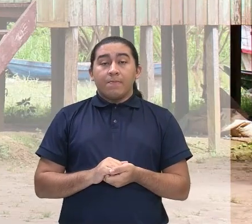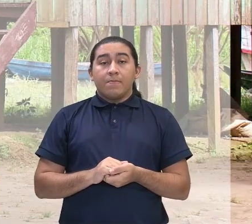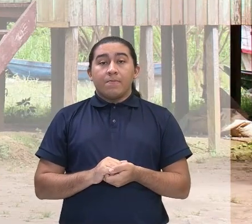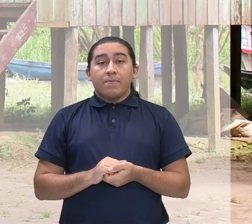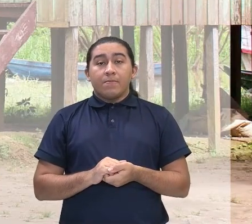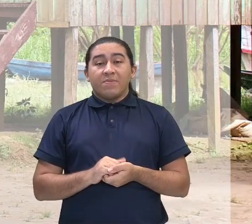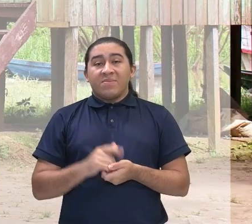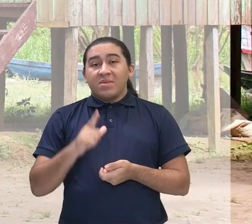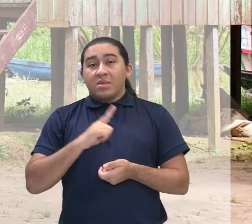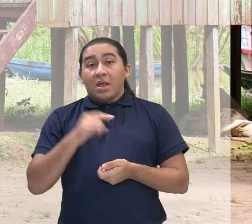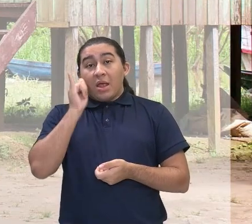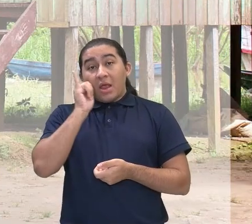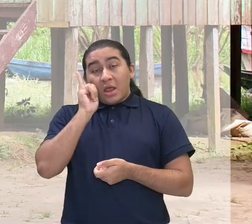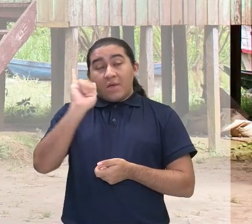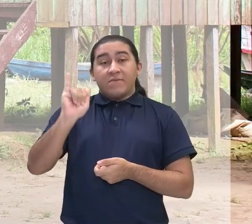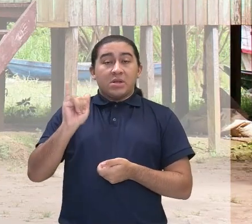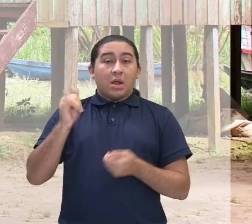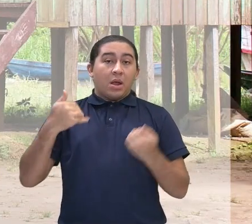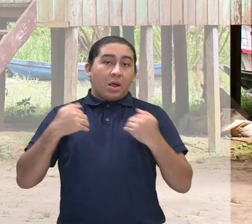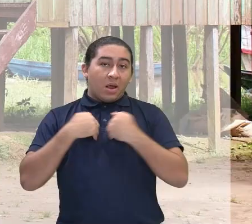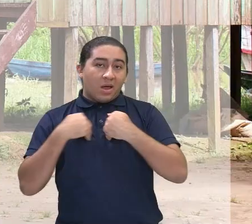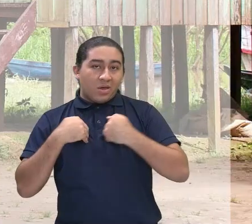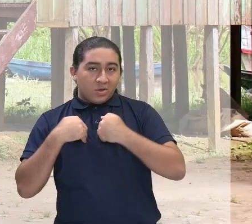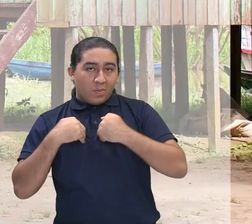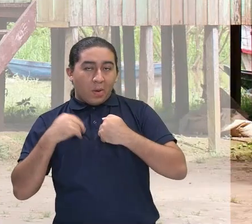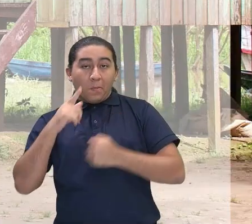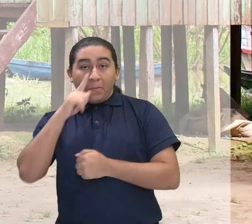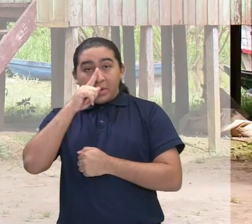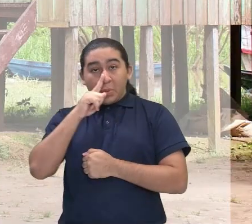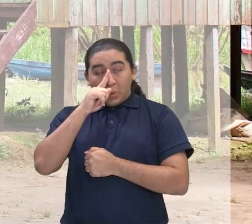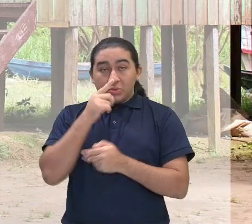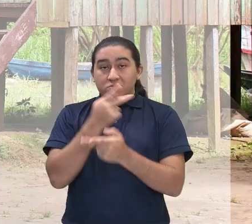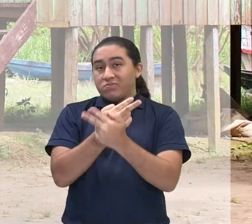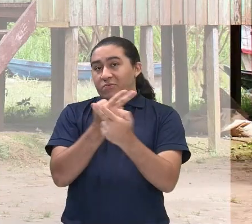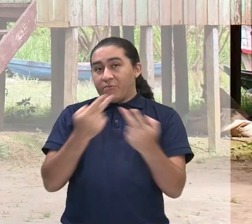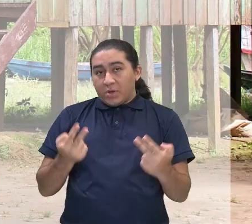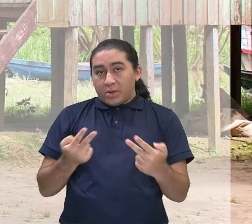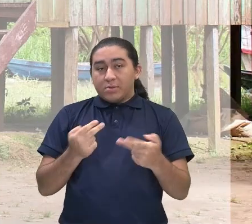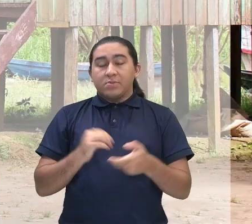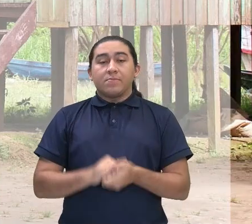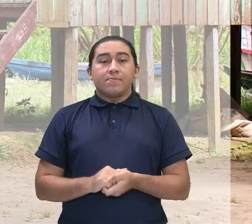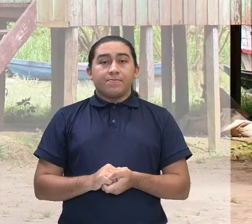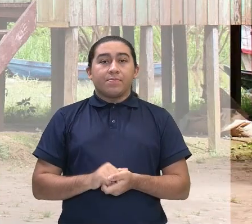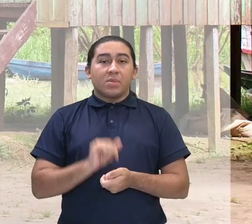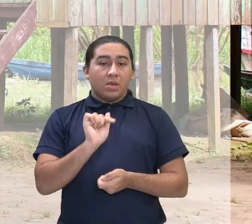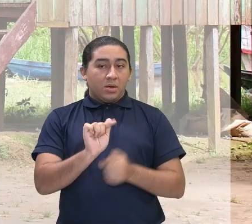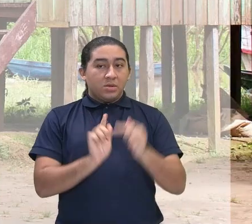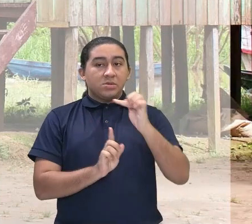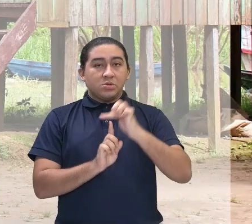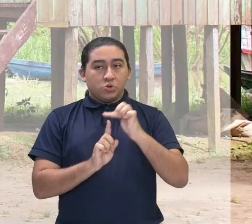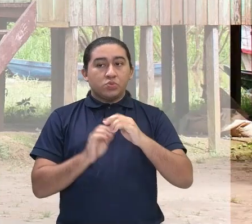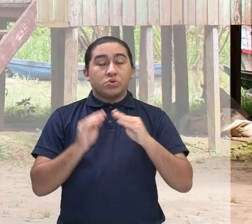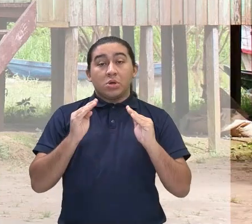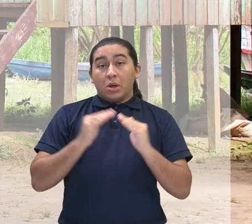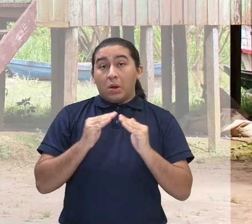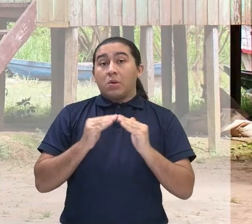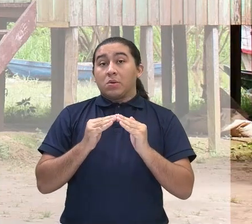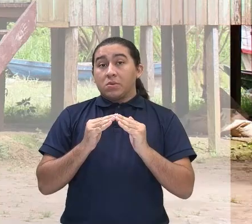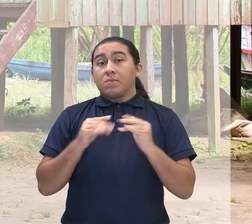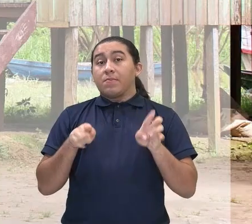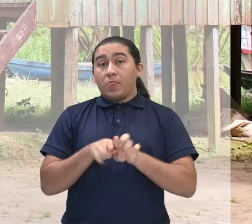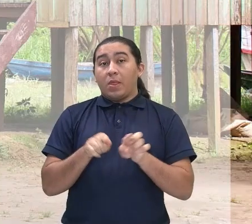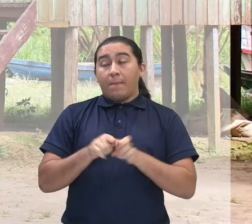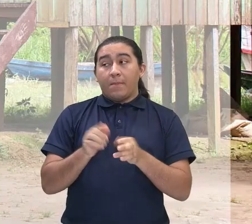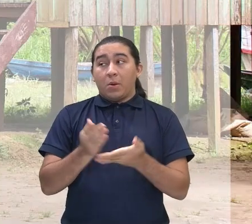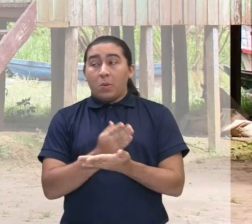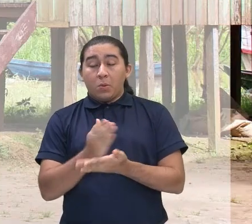ataques de animais peçonhentos, de insetos. Então, esse tipo de moradia amazônica, que em algumas regiões